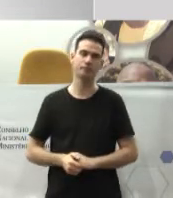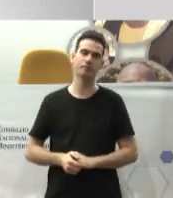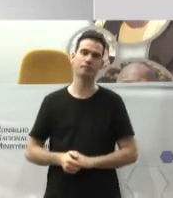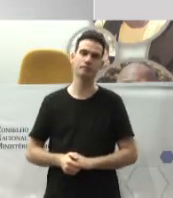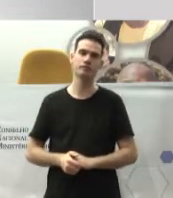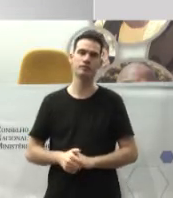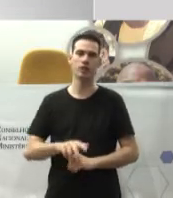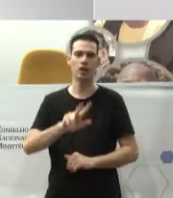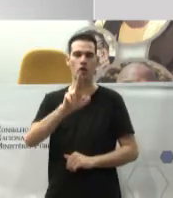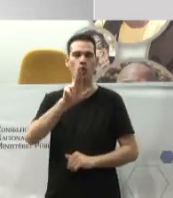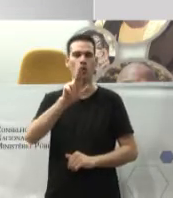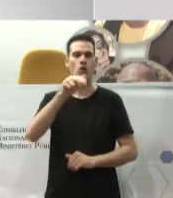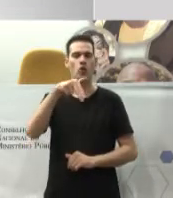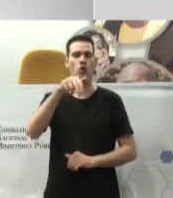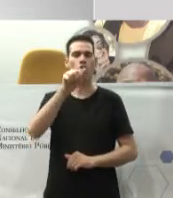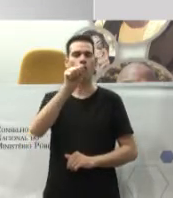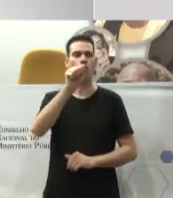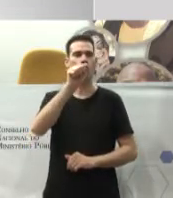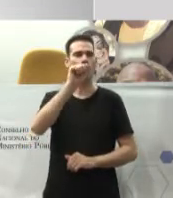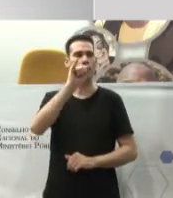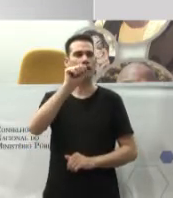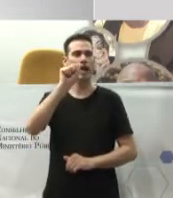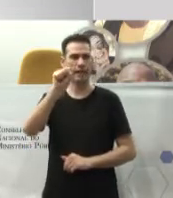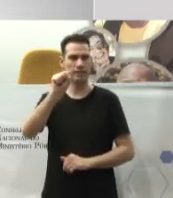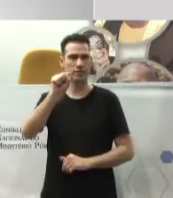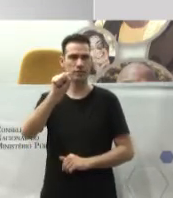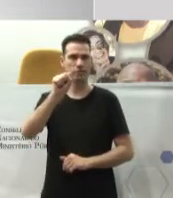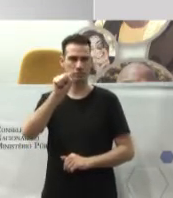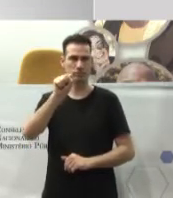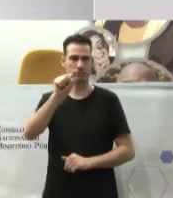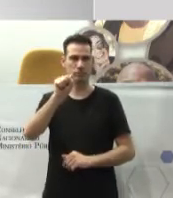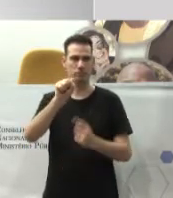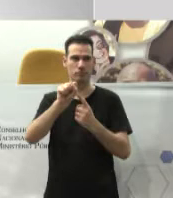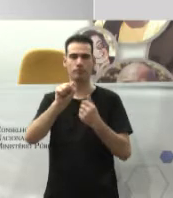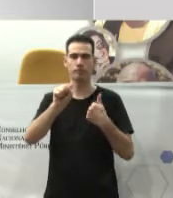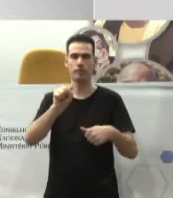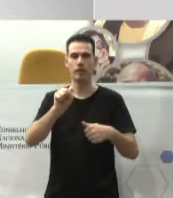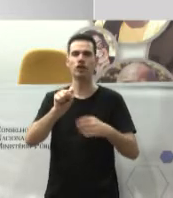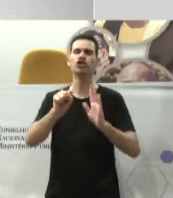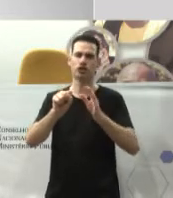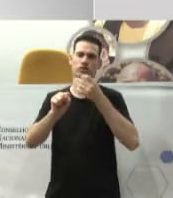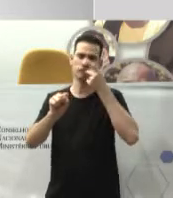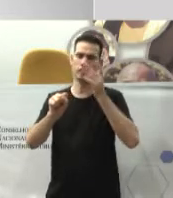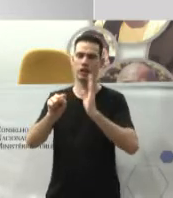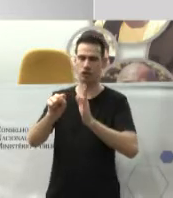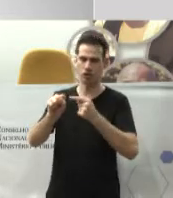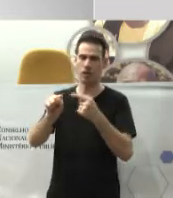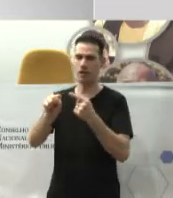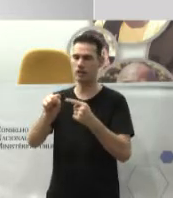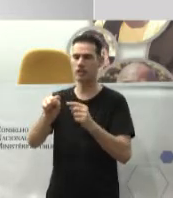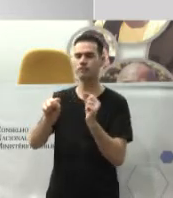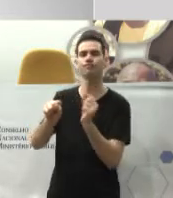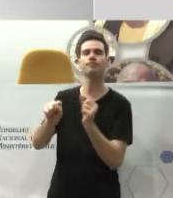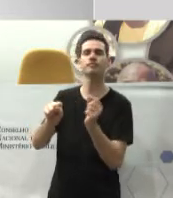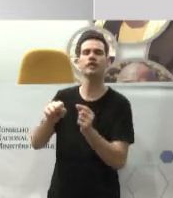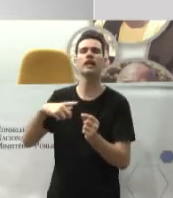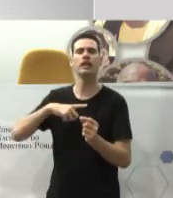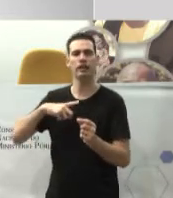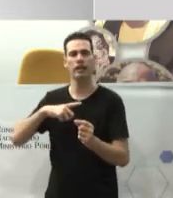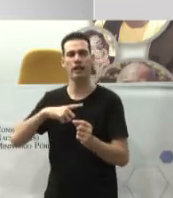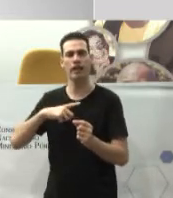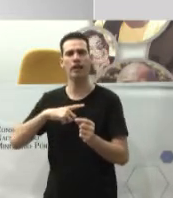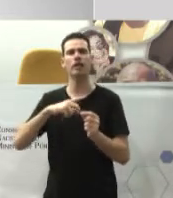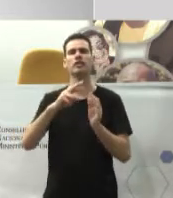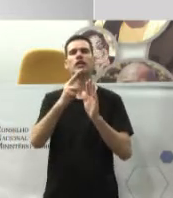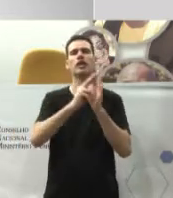O NAIS. O NAIS é o Núcleo de Atendimento Inicial à Saúde, que eu já lhes falei. Ele tem trazido uma opção de